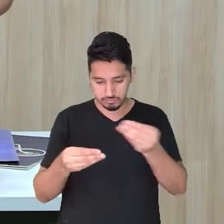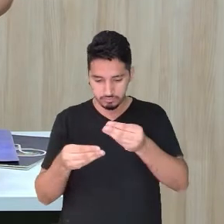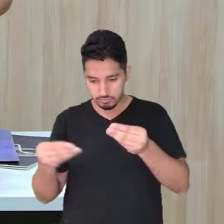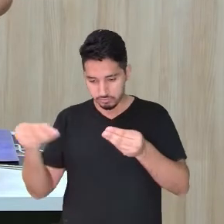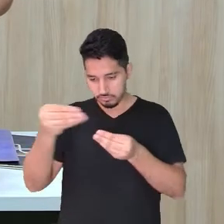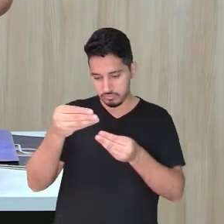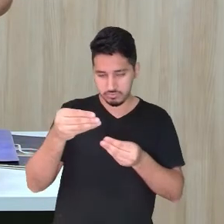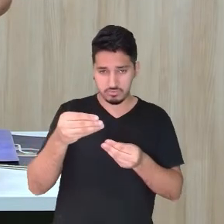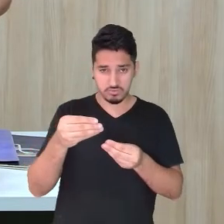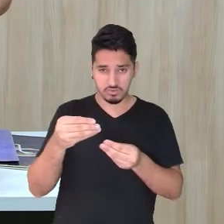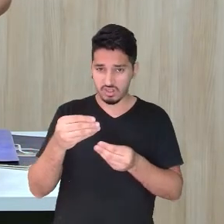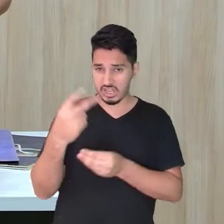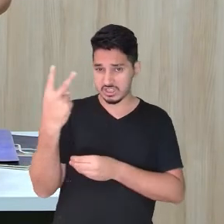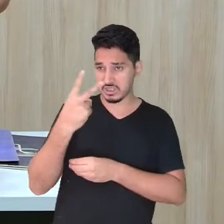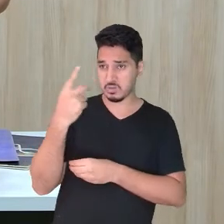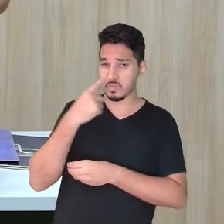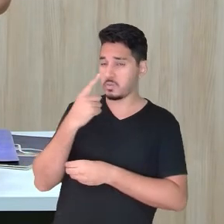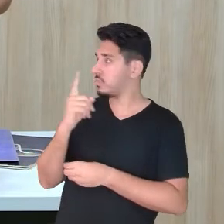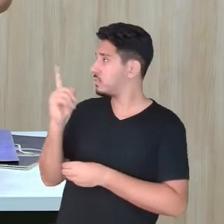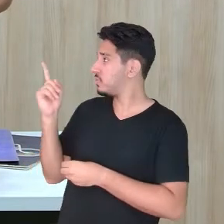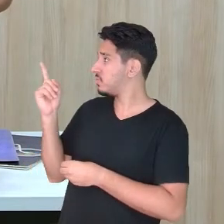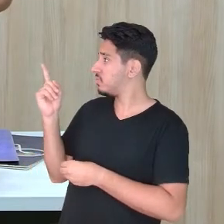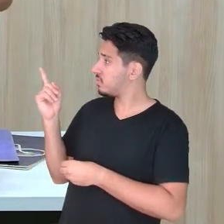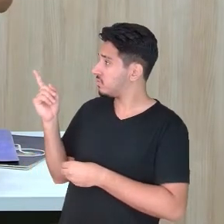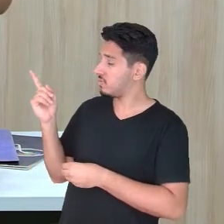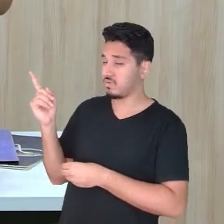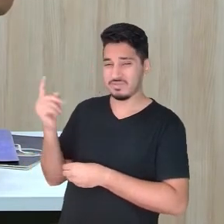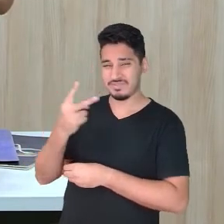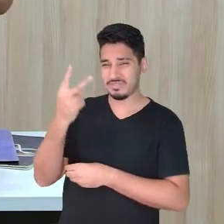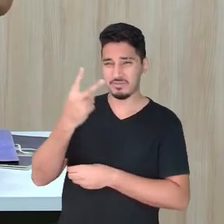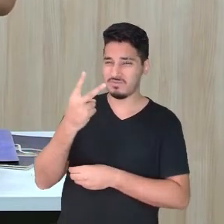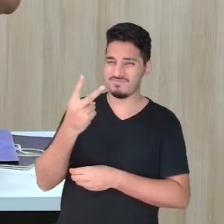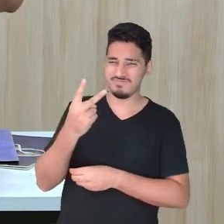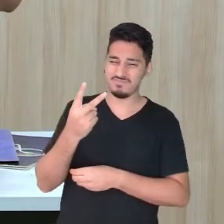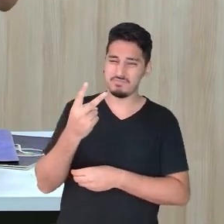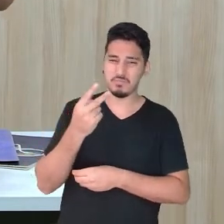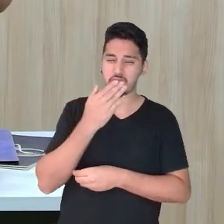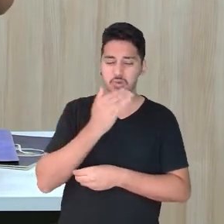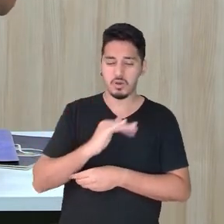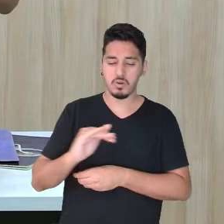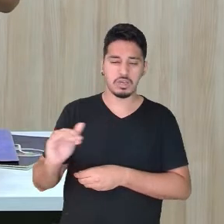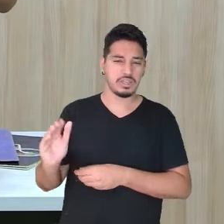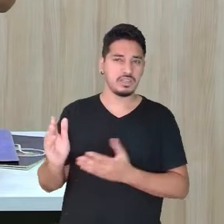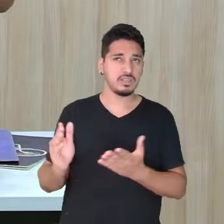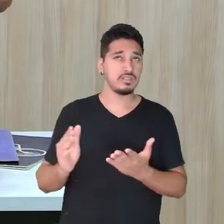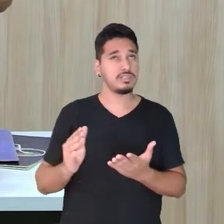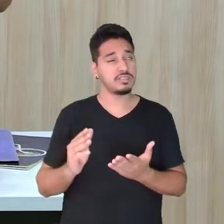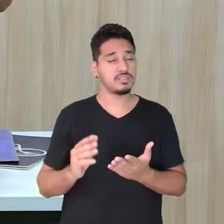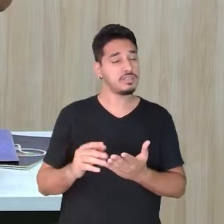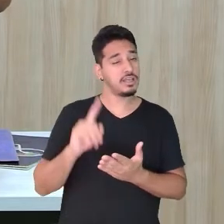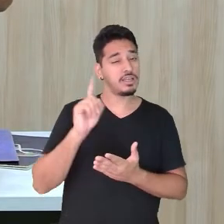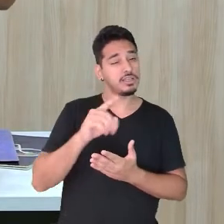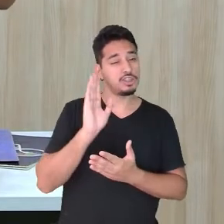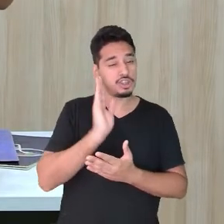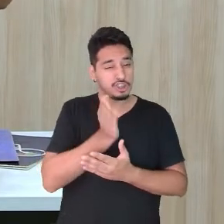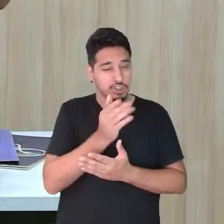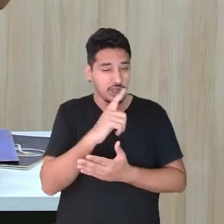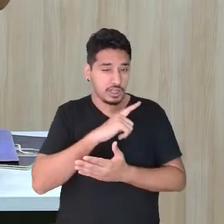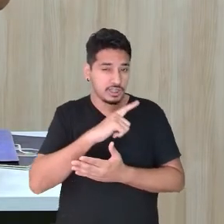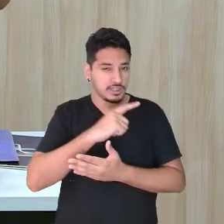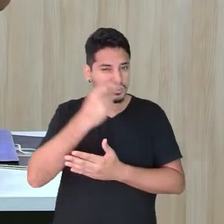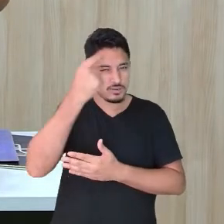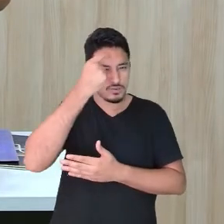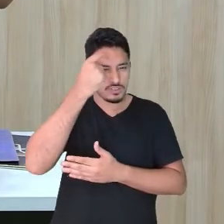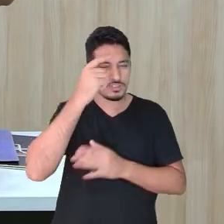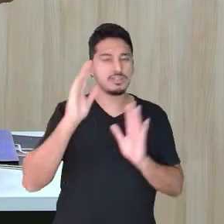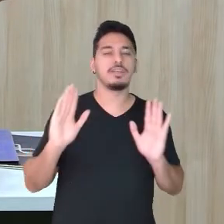dessa segunda atividade. Essa segunda atividade, talvez para uma criança que já tenha, não é, essa